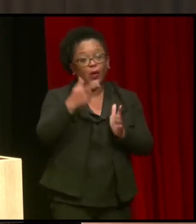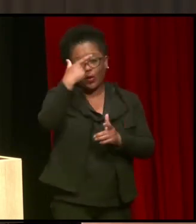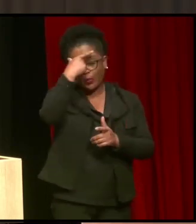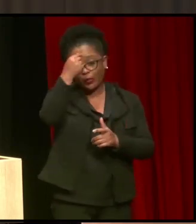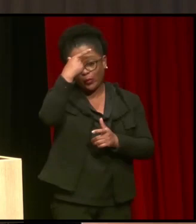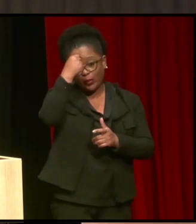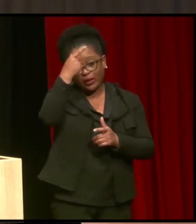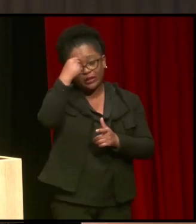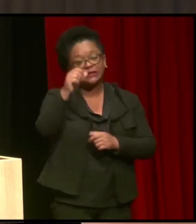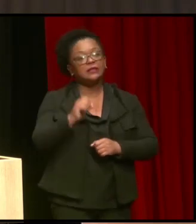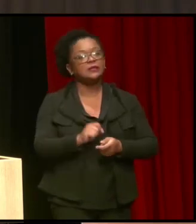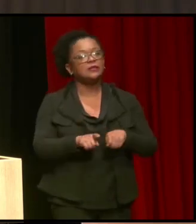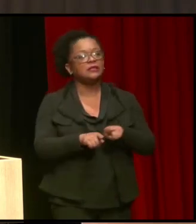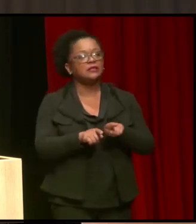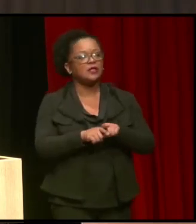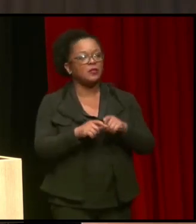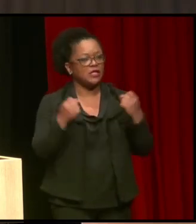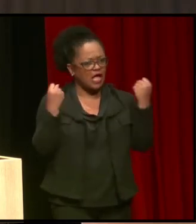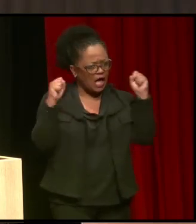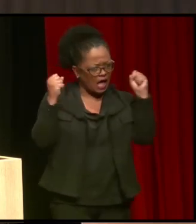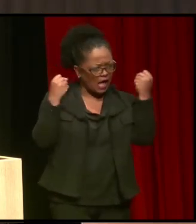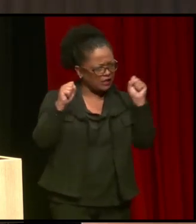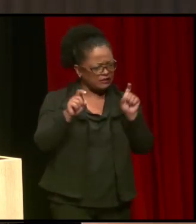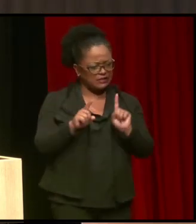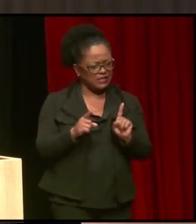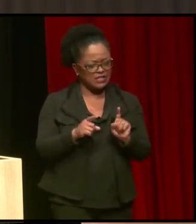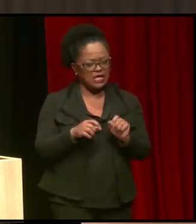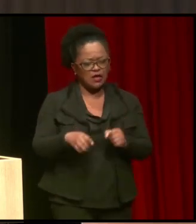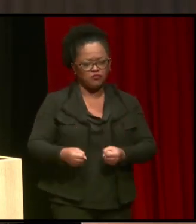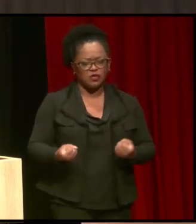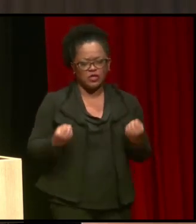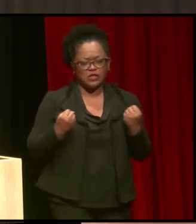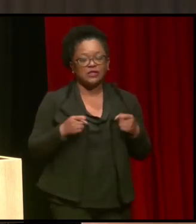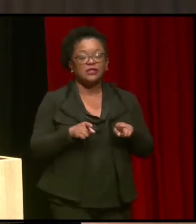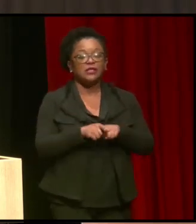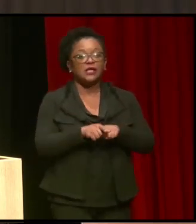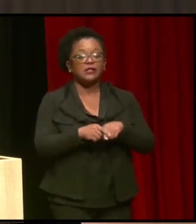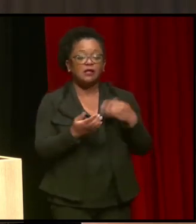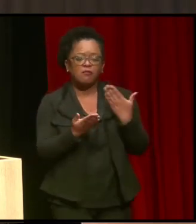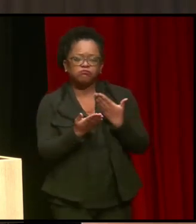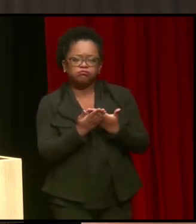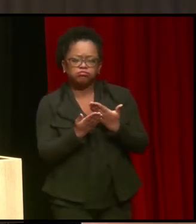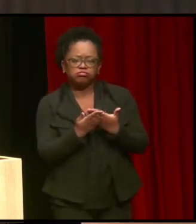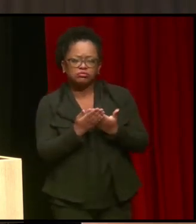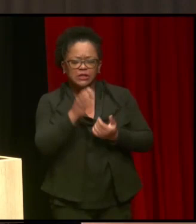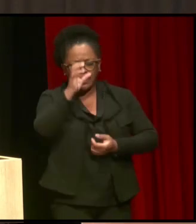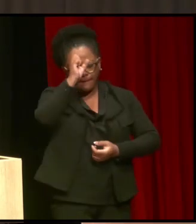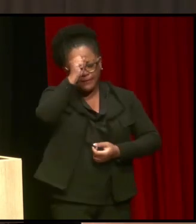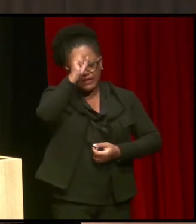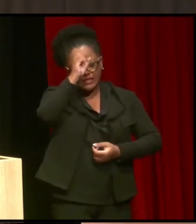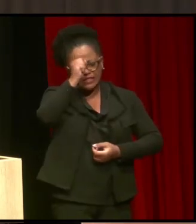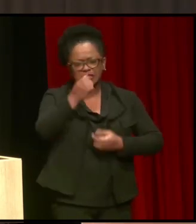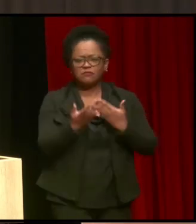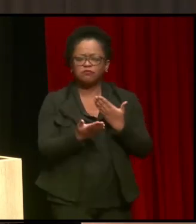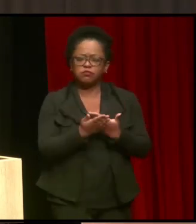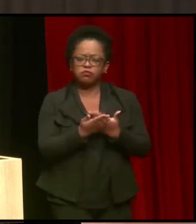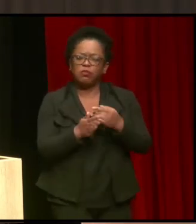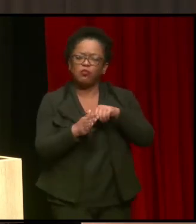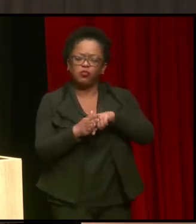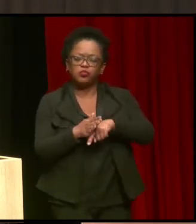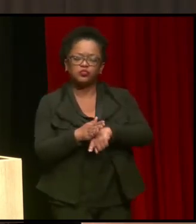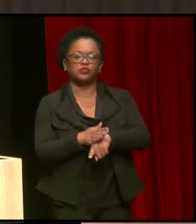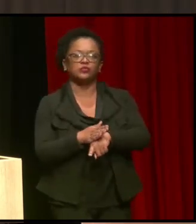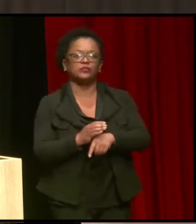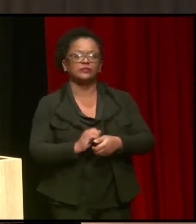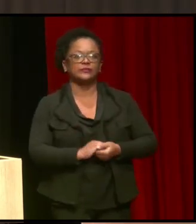academia de fazer ginástica com a Bíblia. Não é carregar a Bíblia. É estudar, praticar, contar, falar, fazer entender a Bíblia.